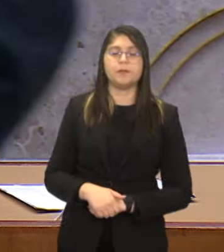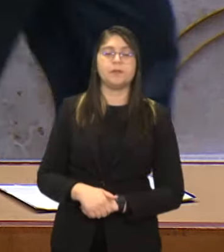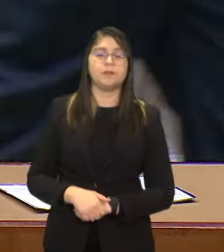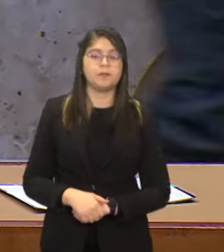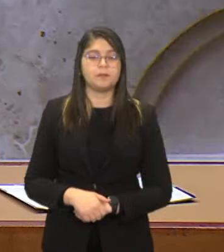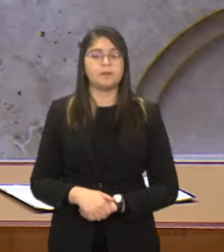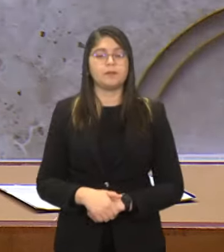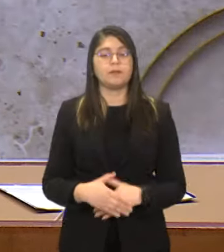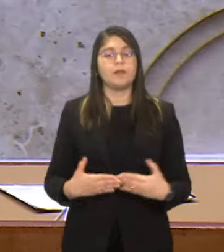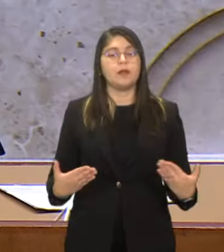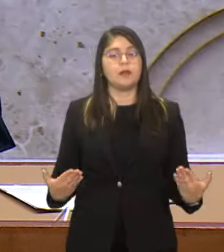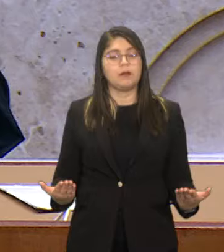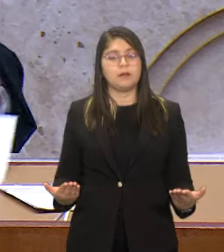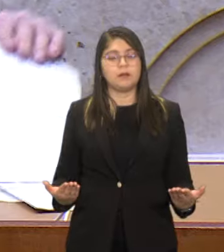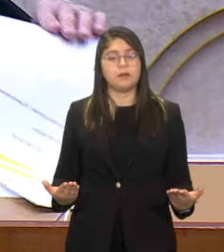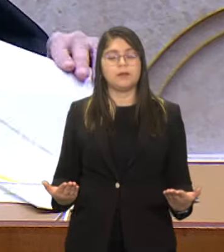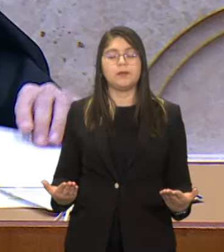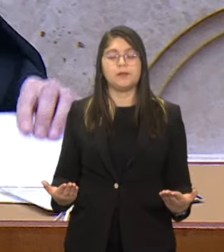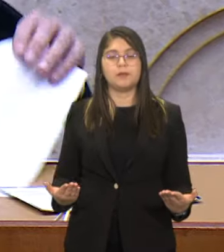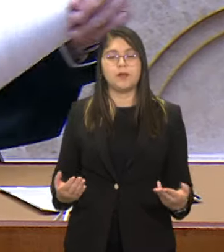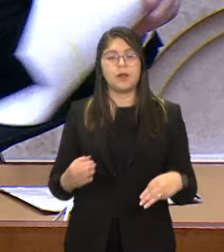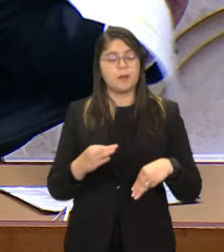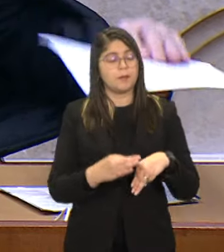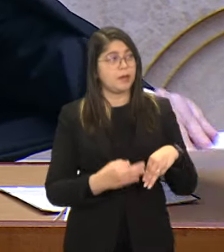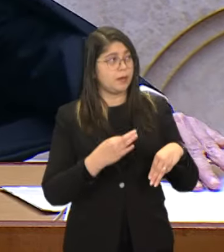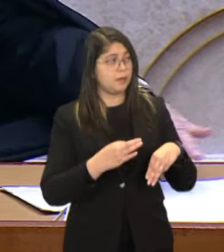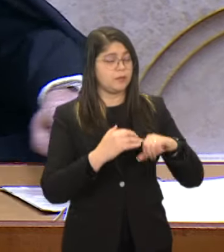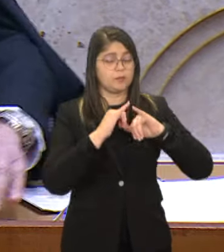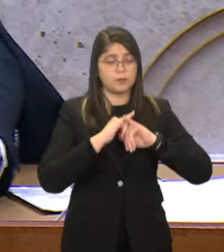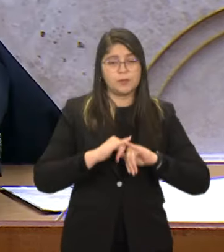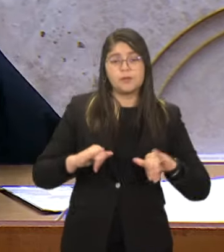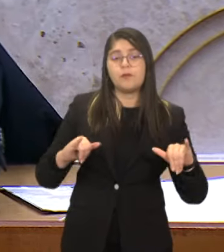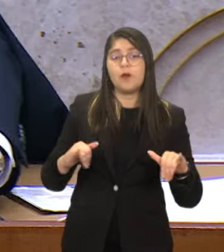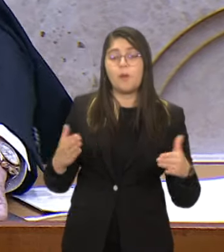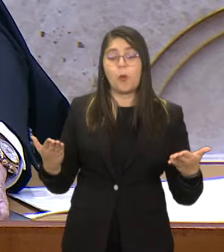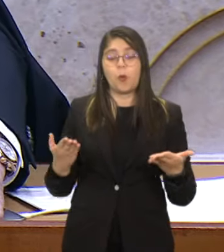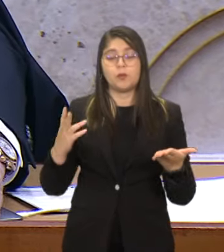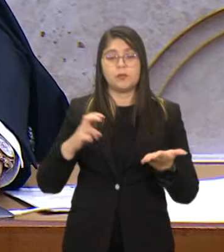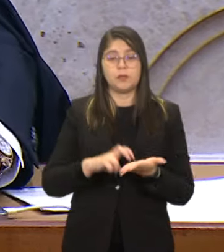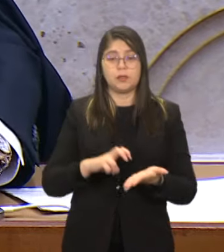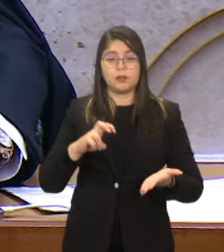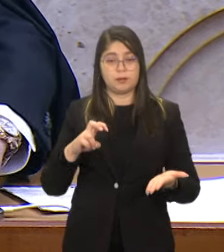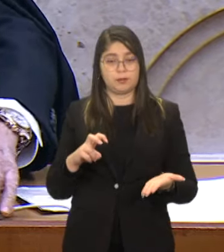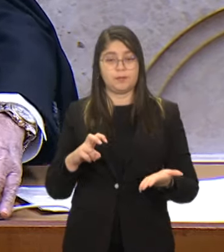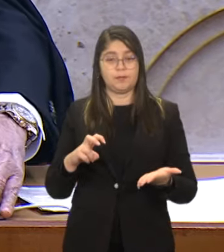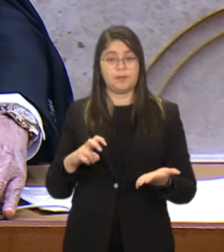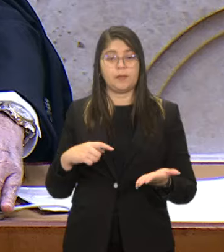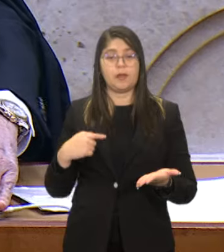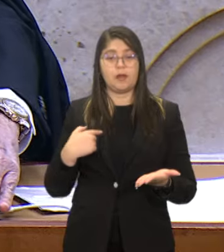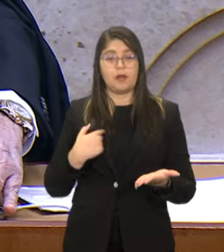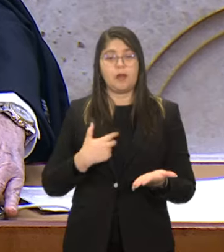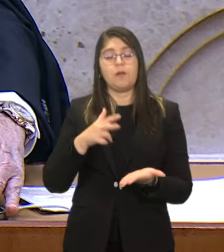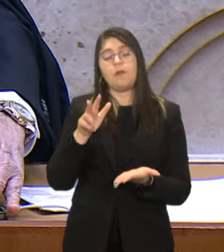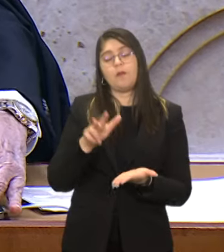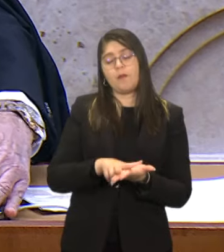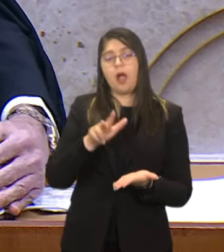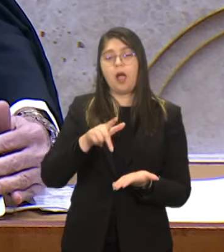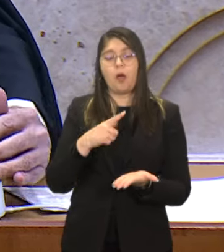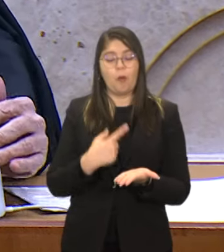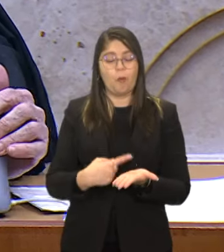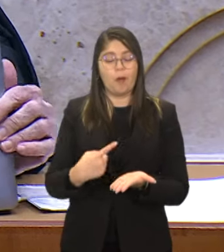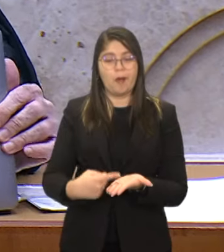Prezados ministros, eu gostaria de informar ao colegiado que hoje pela manhã eu homologuei o acordo